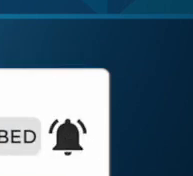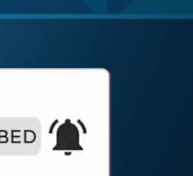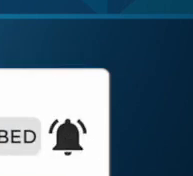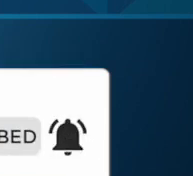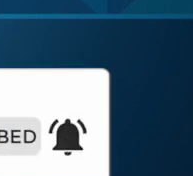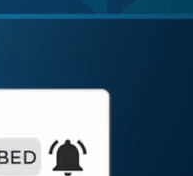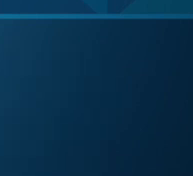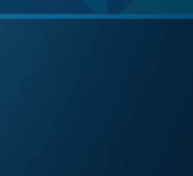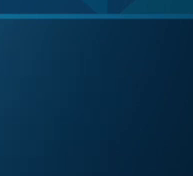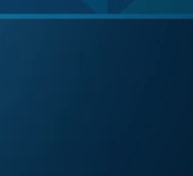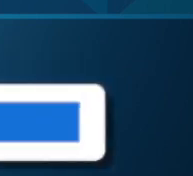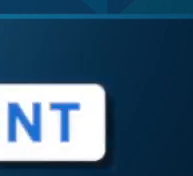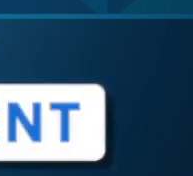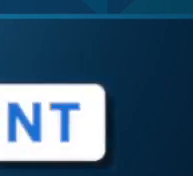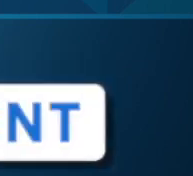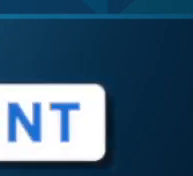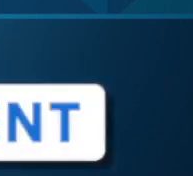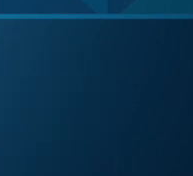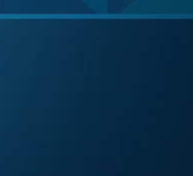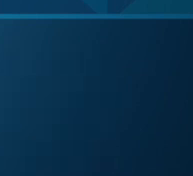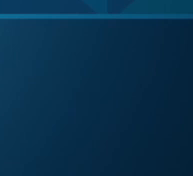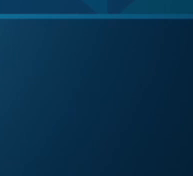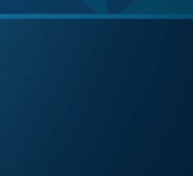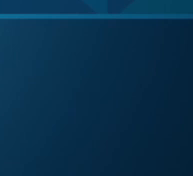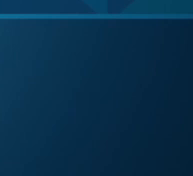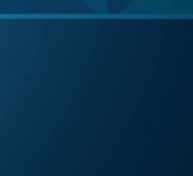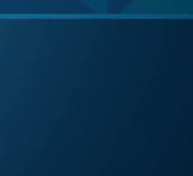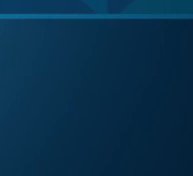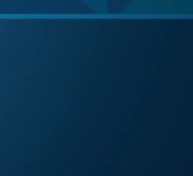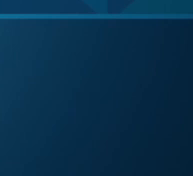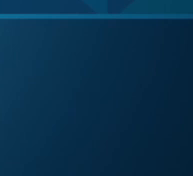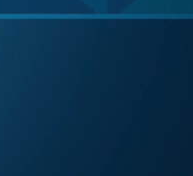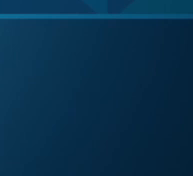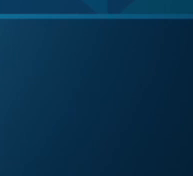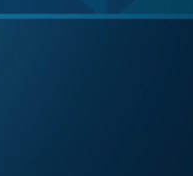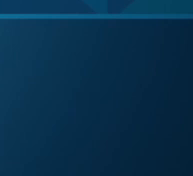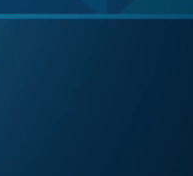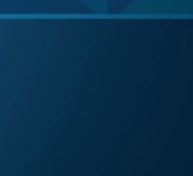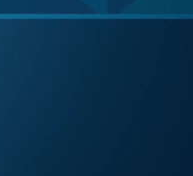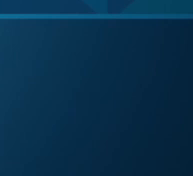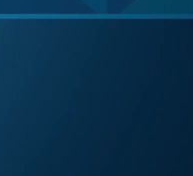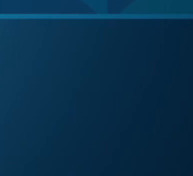botão notificação. Fo comentário na fahetutang ba media social siraseluk.